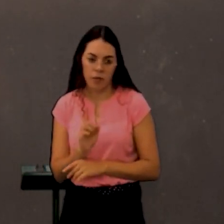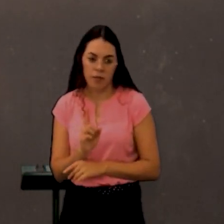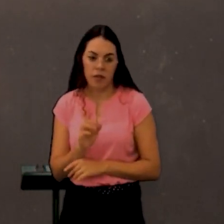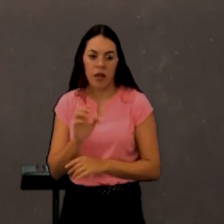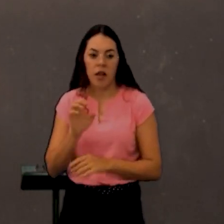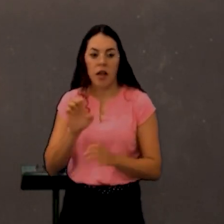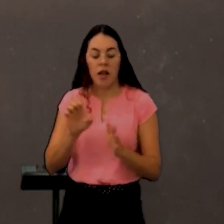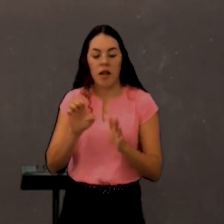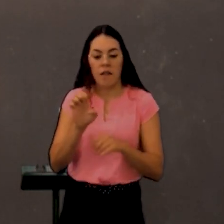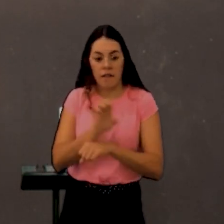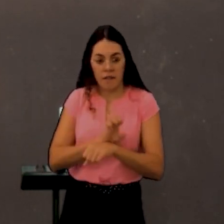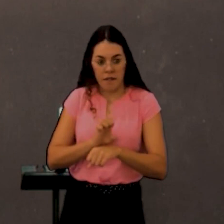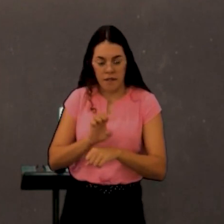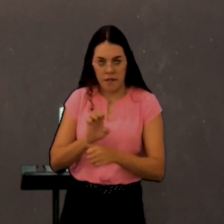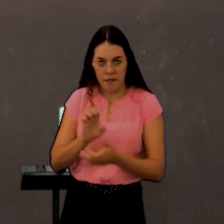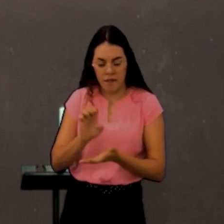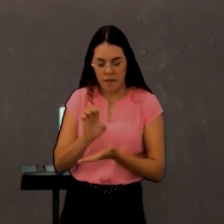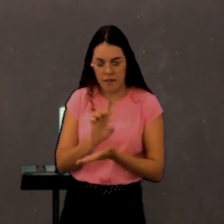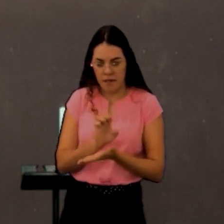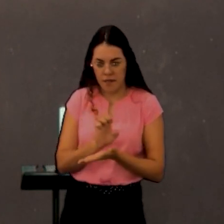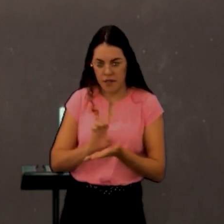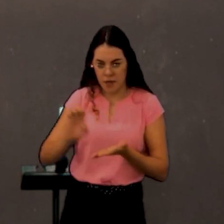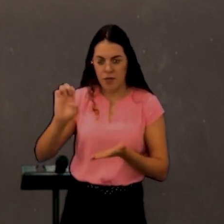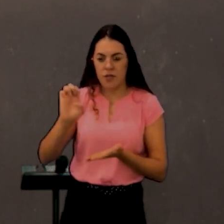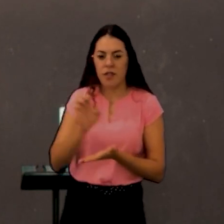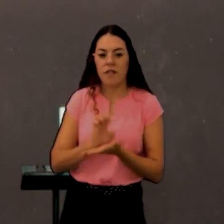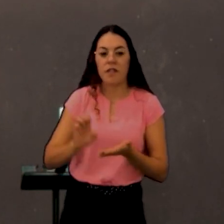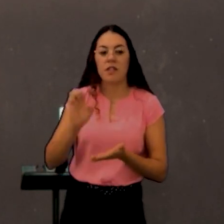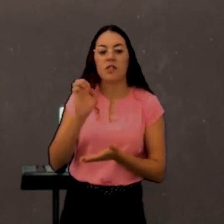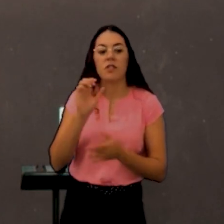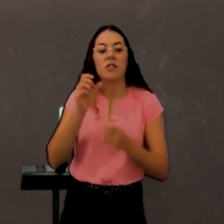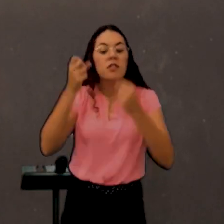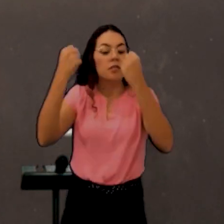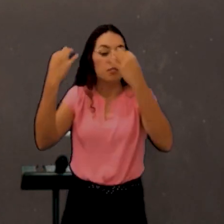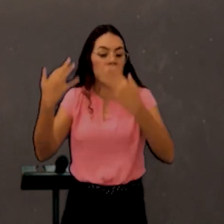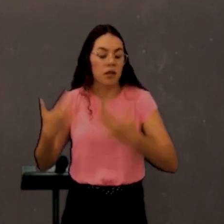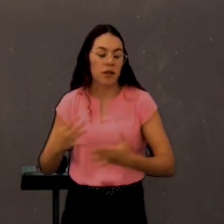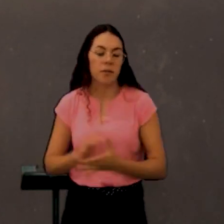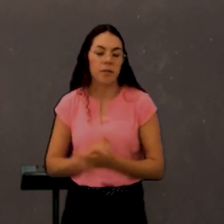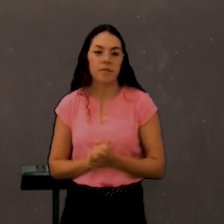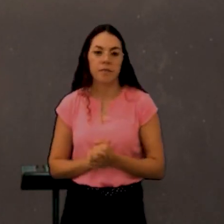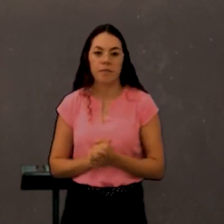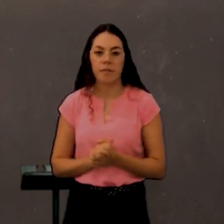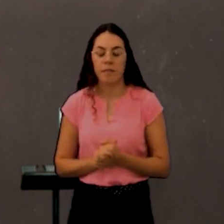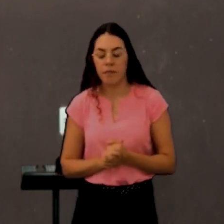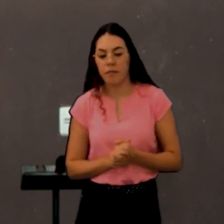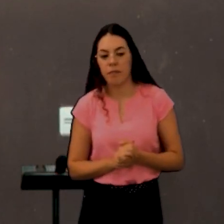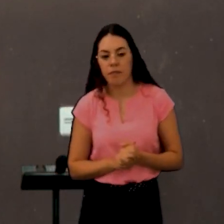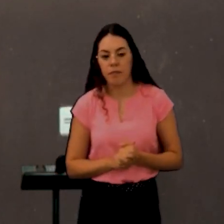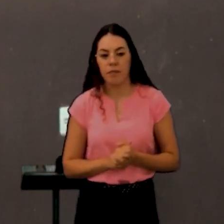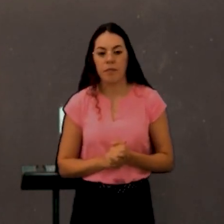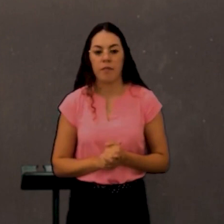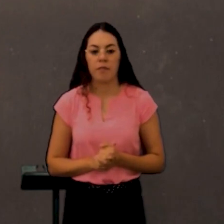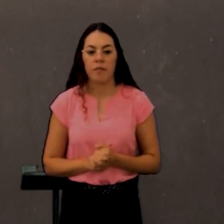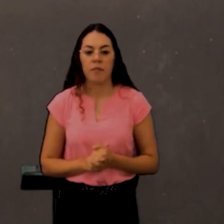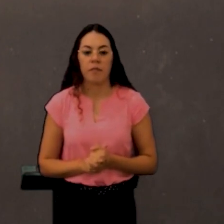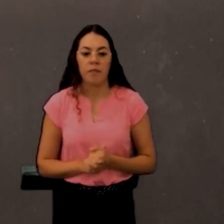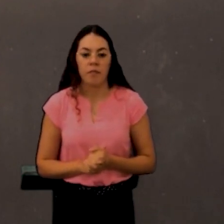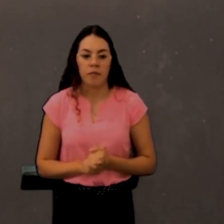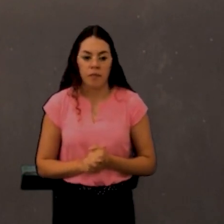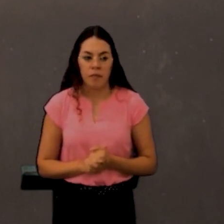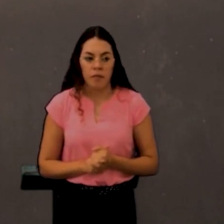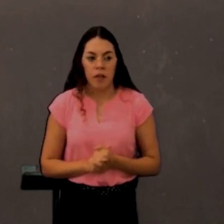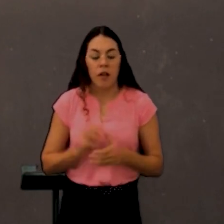Efésios capítulo 4, o verso 3 diz assim, uma parte do verso 3 diz assim: